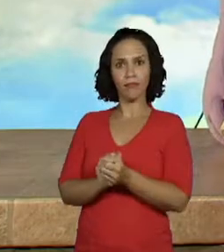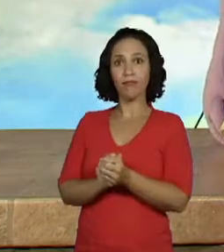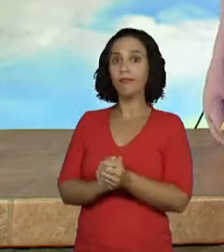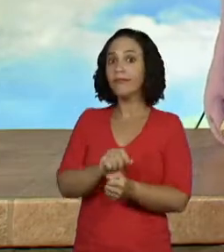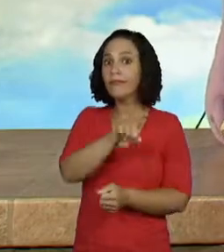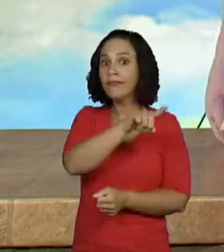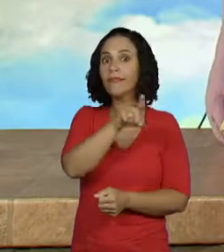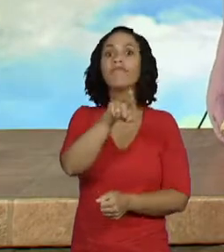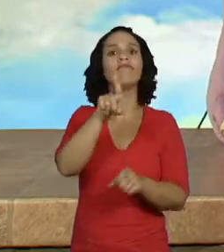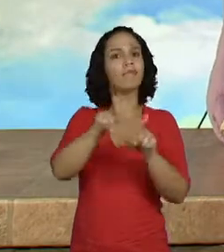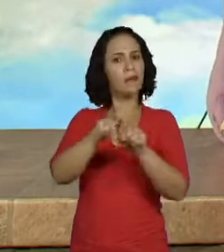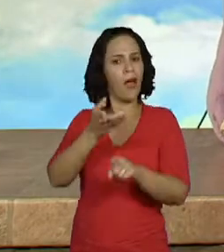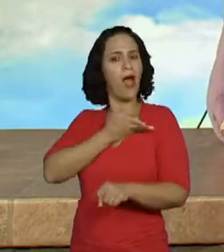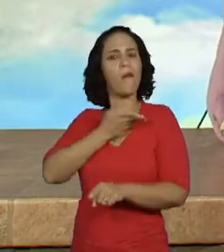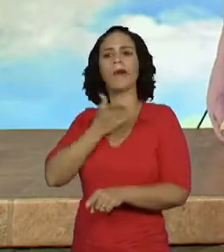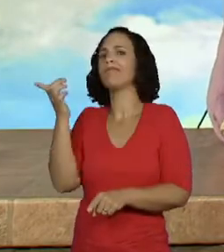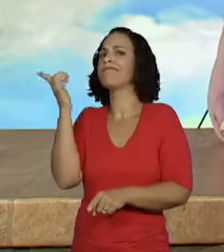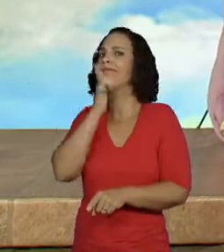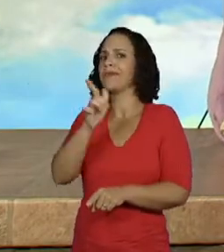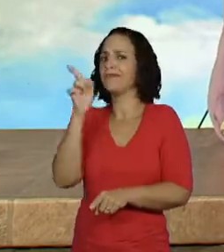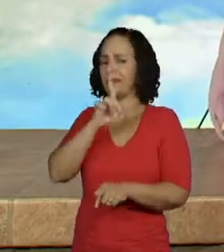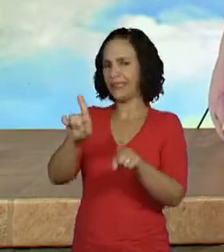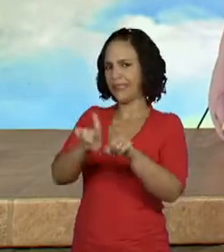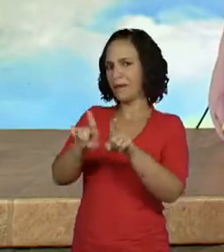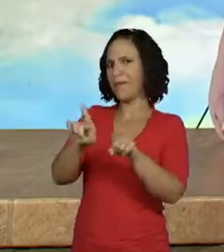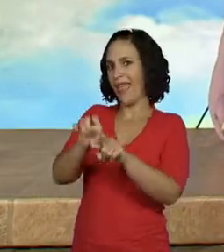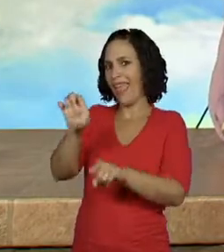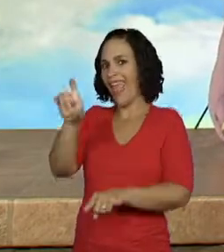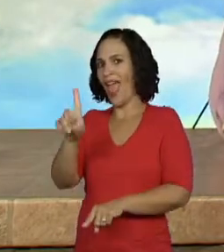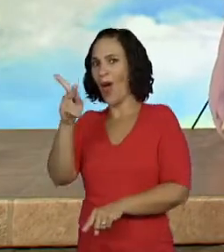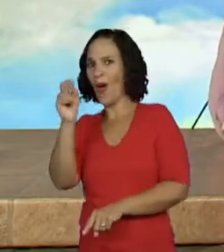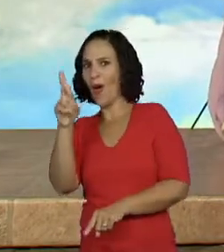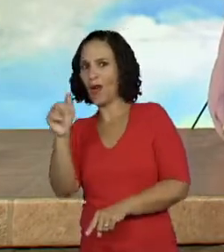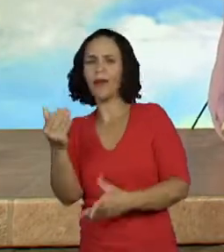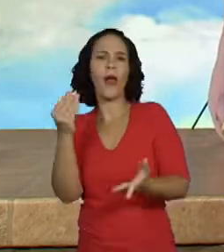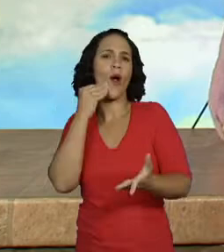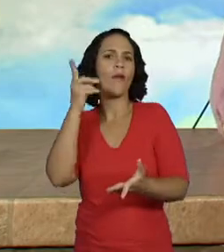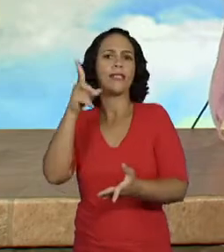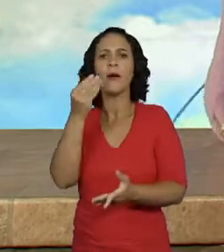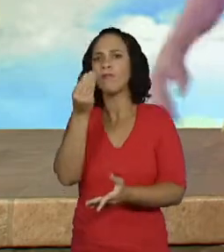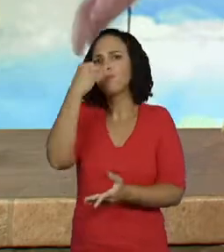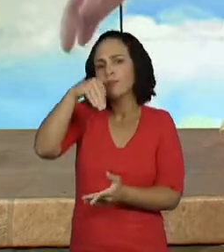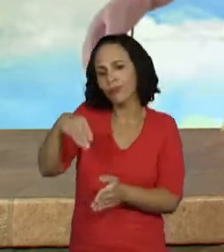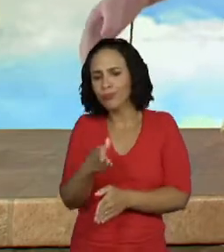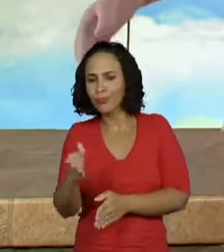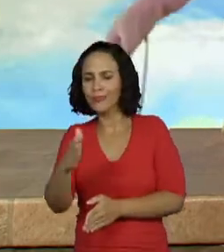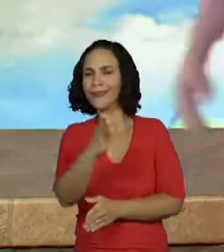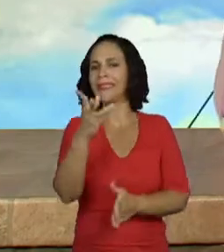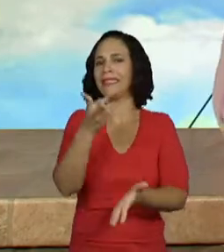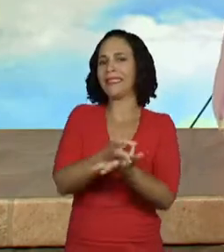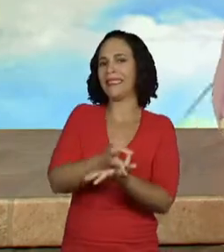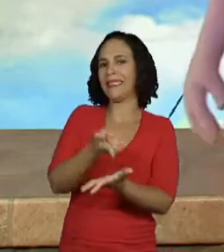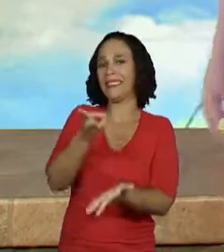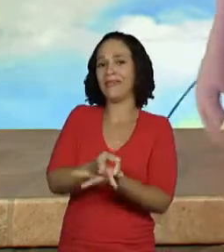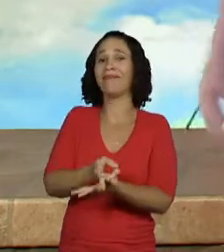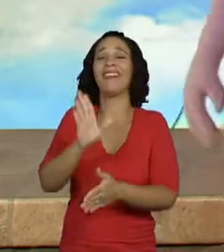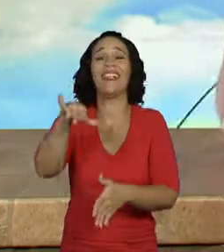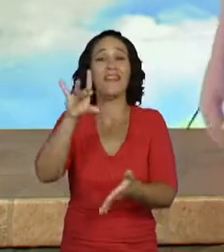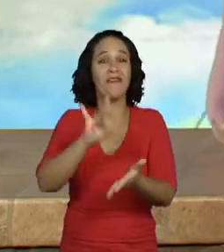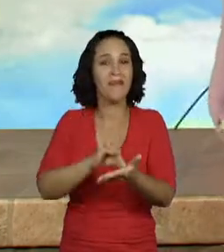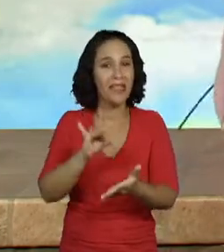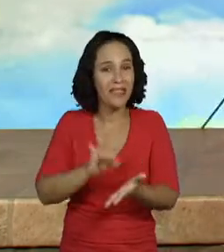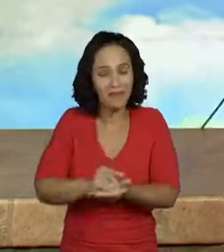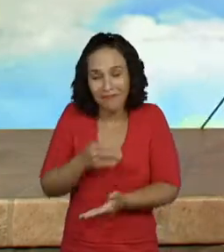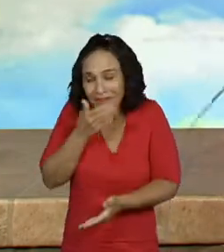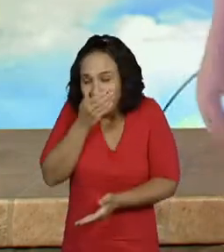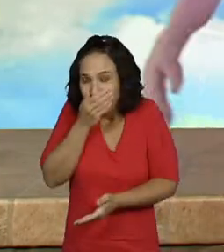que o Eora acertaria essa também. É claro, ele vive cortando o caminho, né? É verdade!